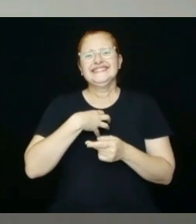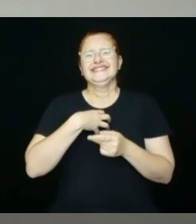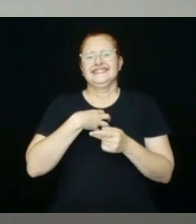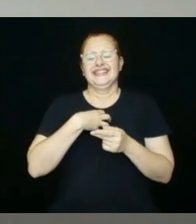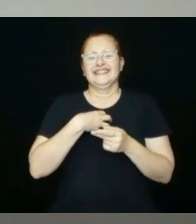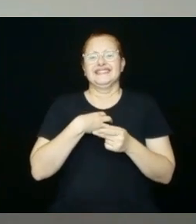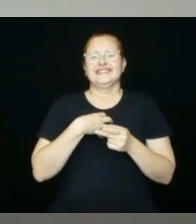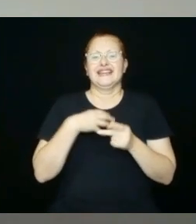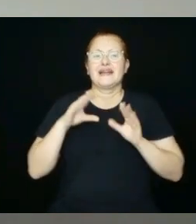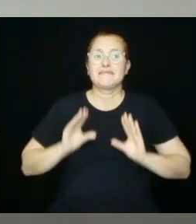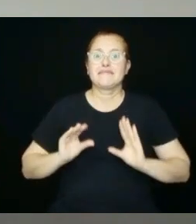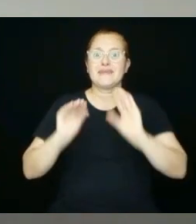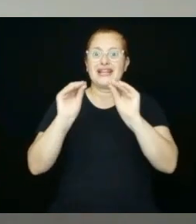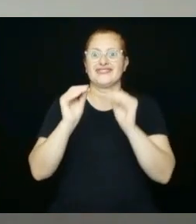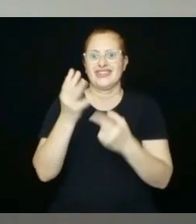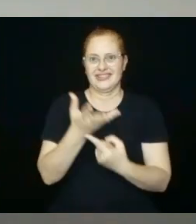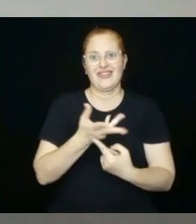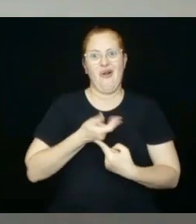interagir?